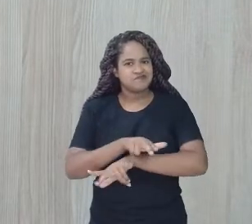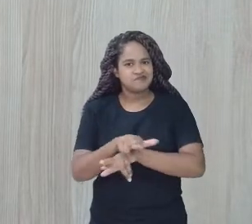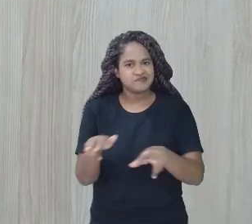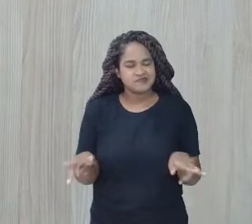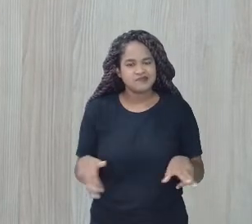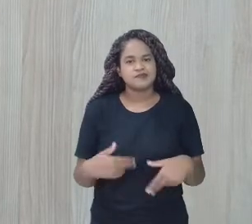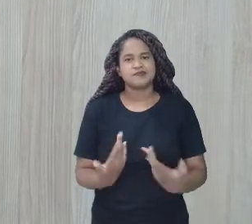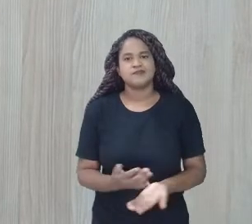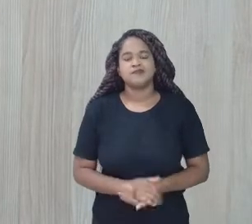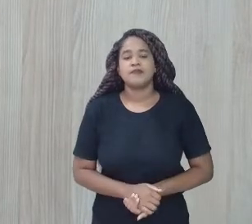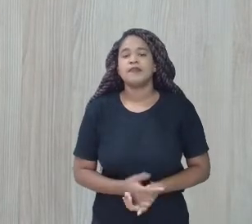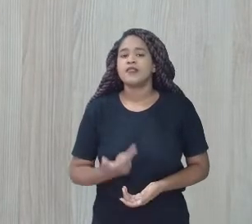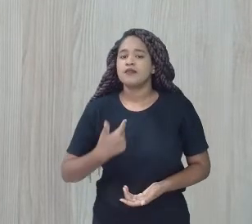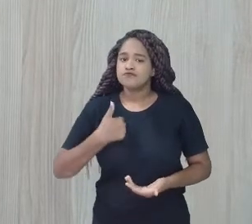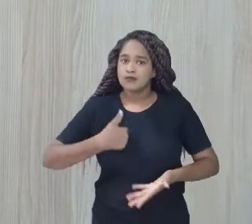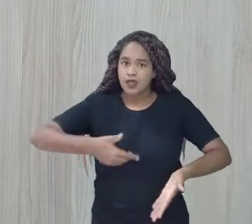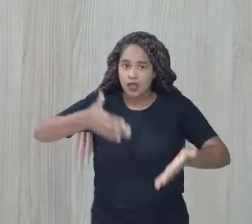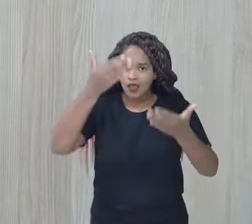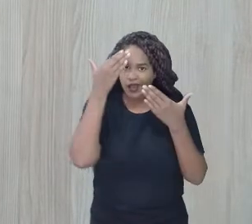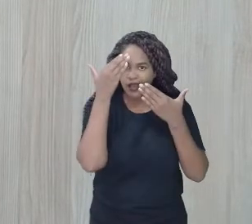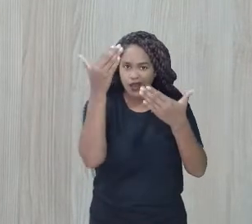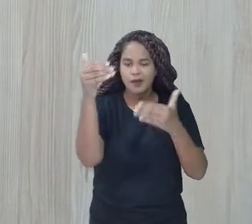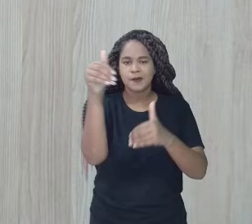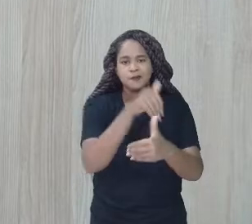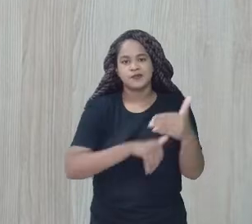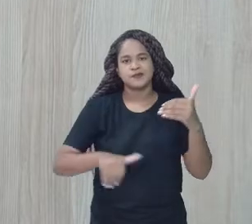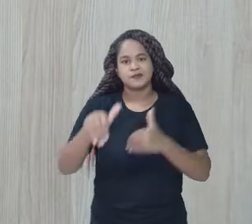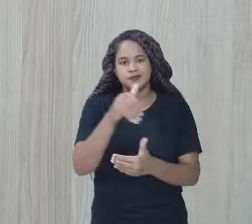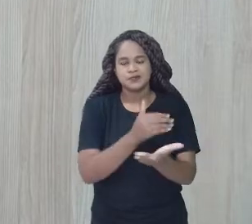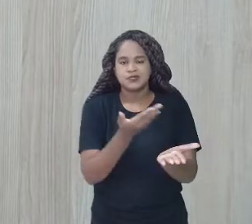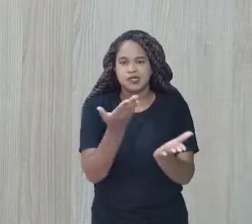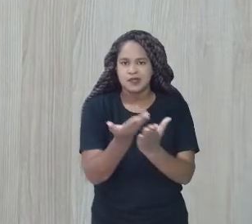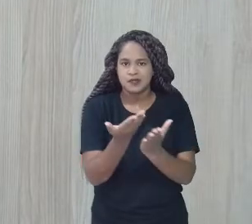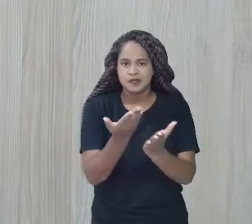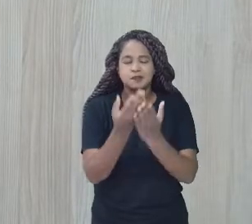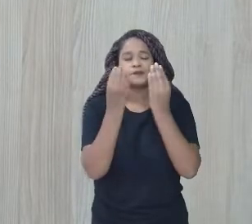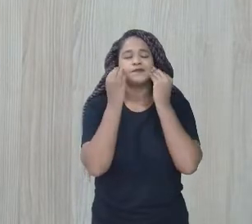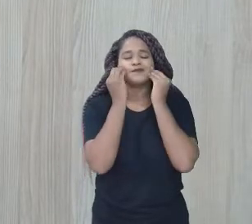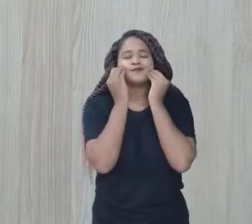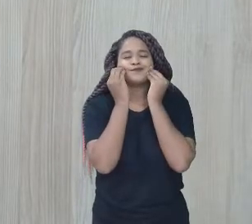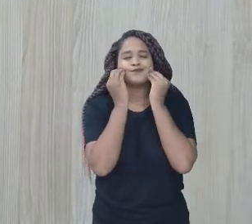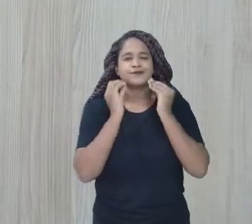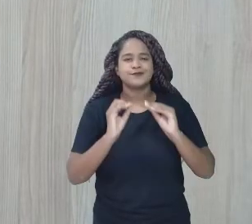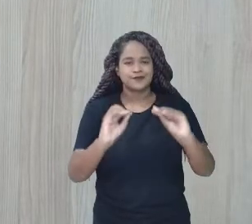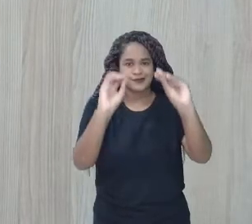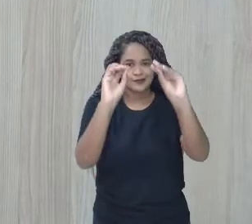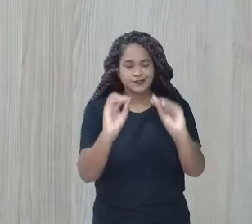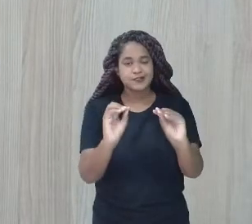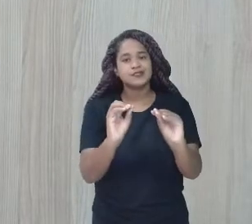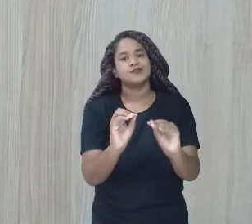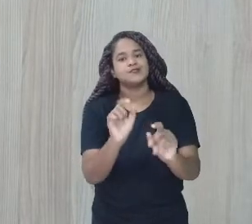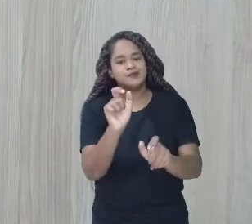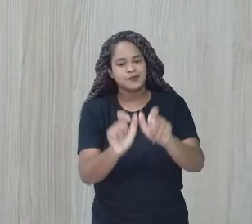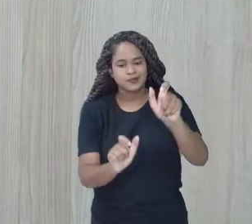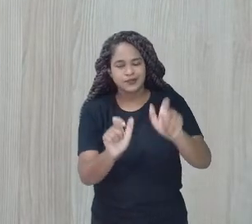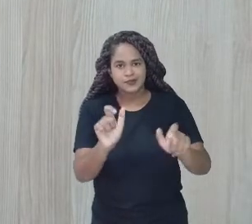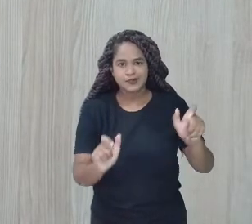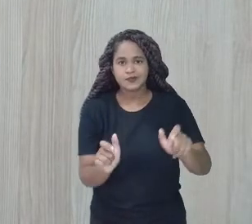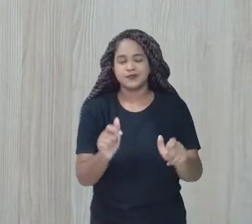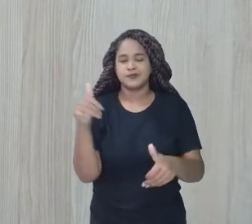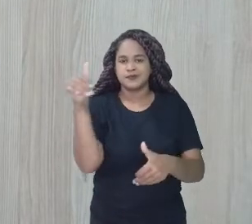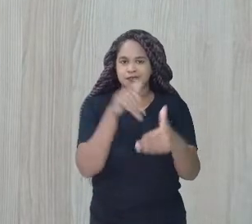tipo. Eu agradeço aqui a participação na aula, um beijo bem grande aqui para os meninos e as meninas